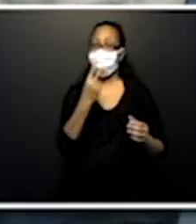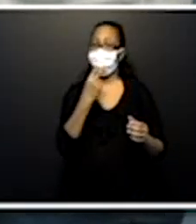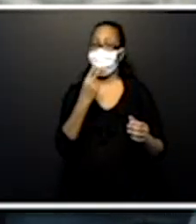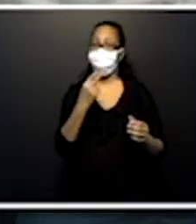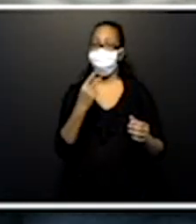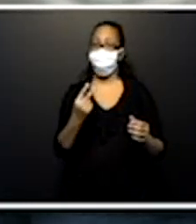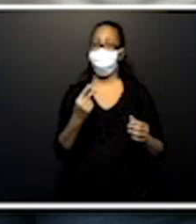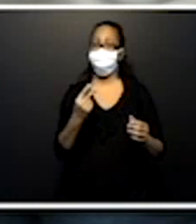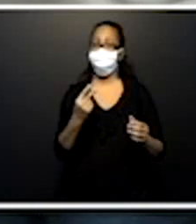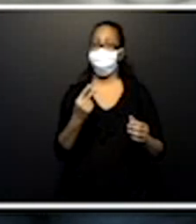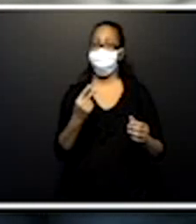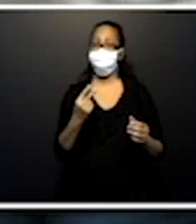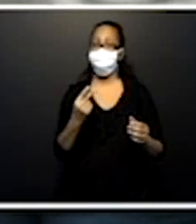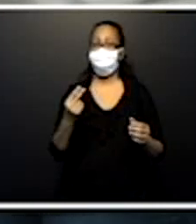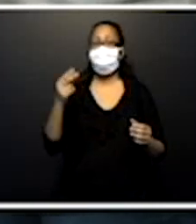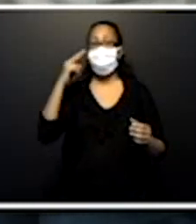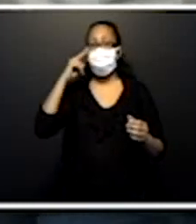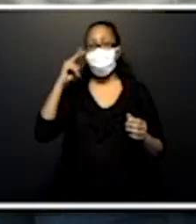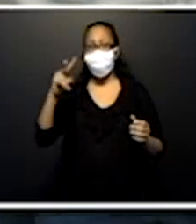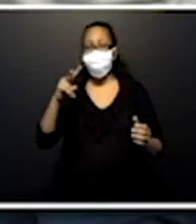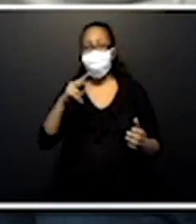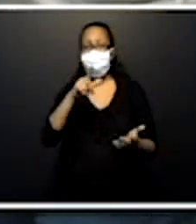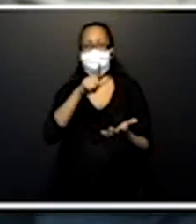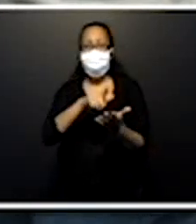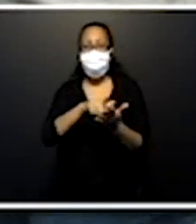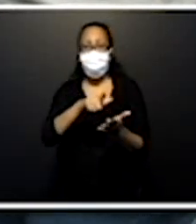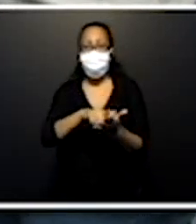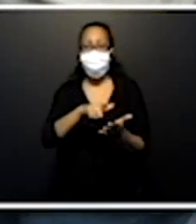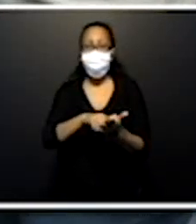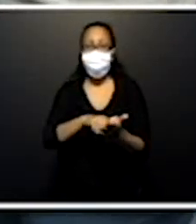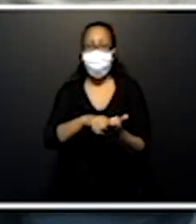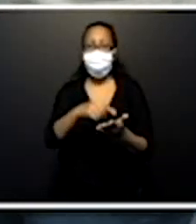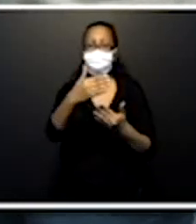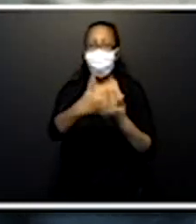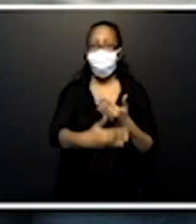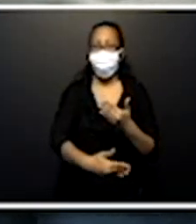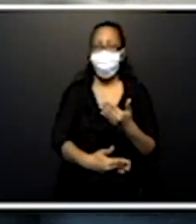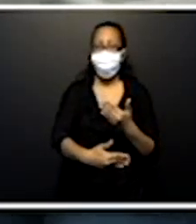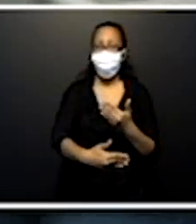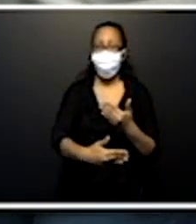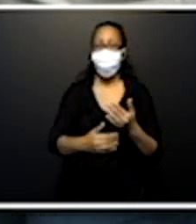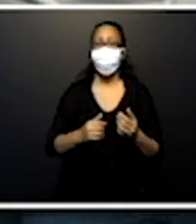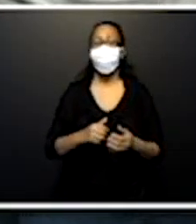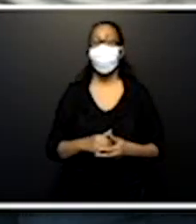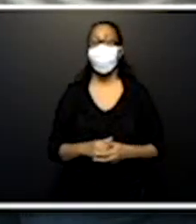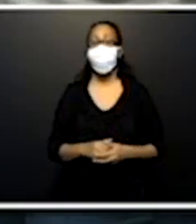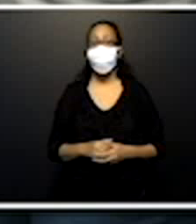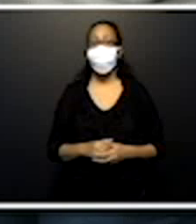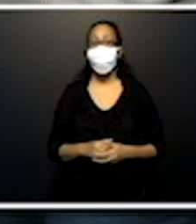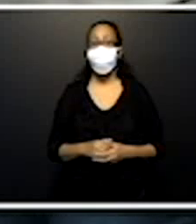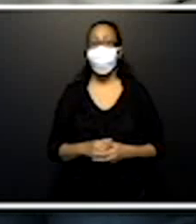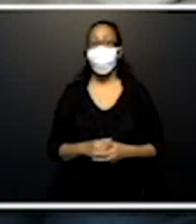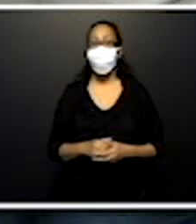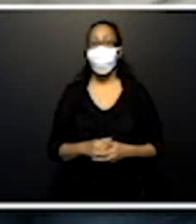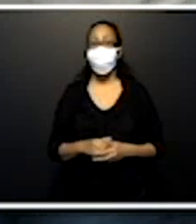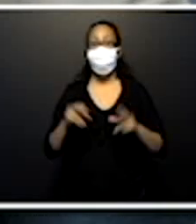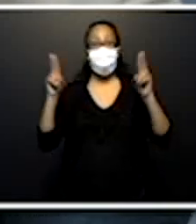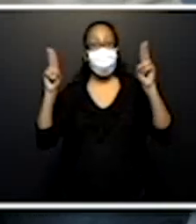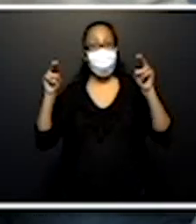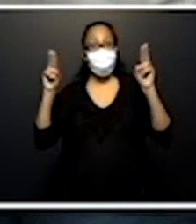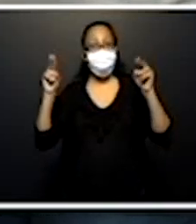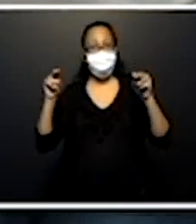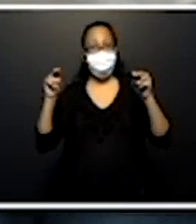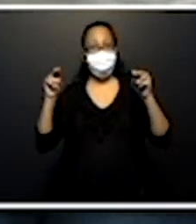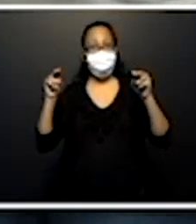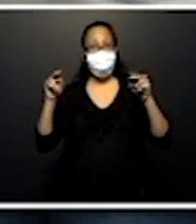que eu consigo enxergar o fundo do papel. Então, esse aqui é um tipo de pintura feito com material chamado aquarela. E aí, o tema então é